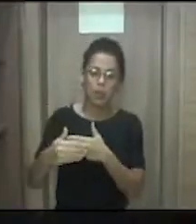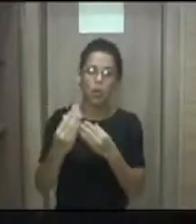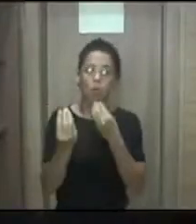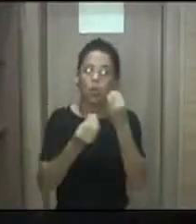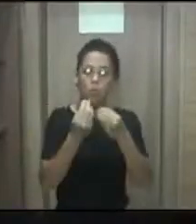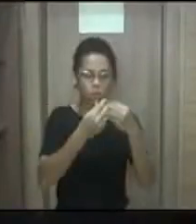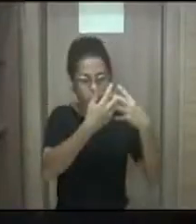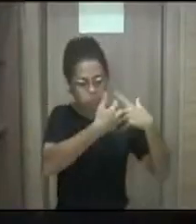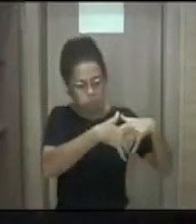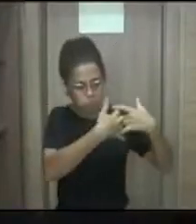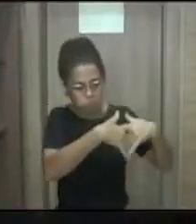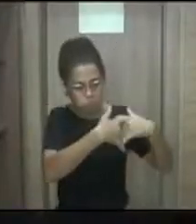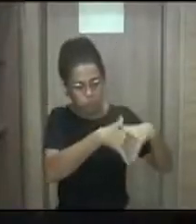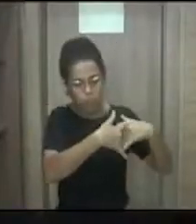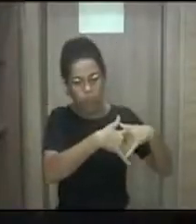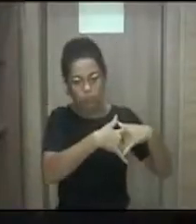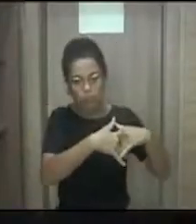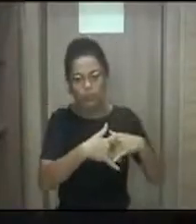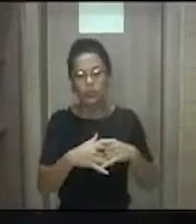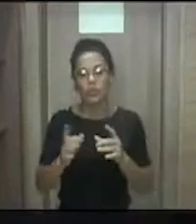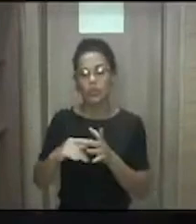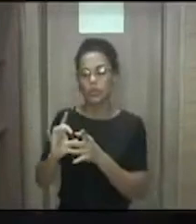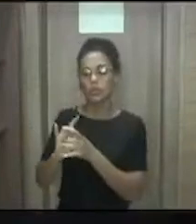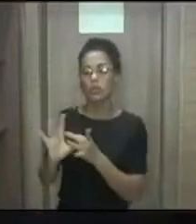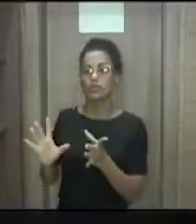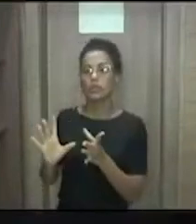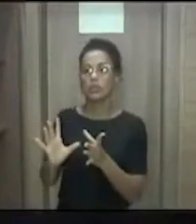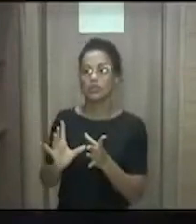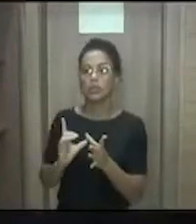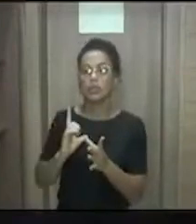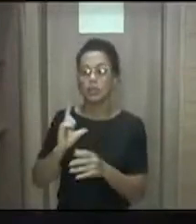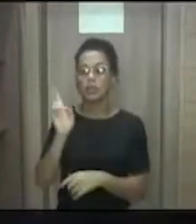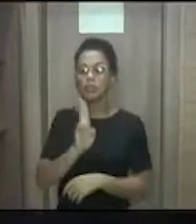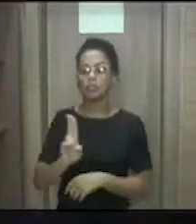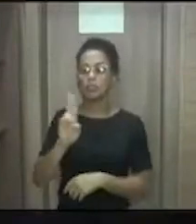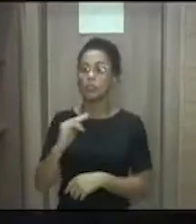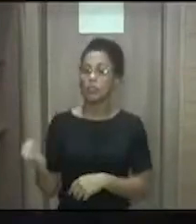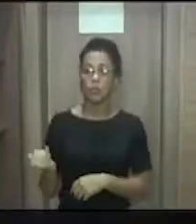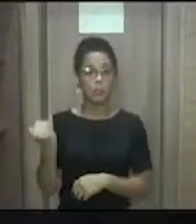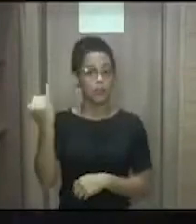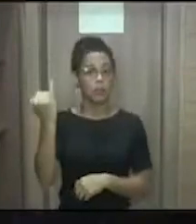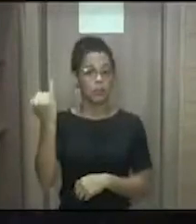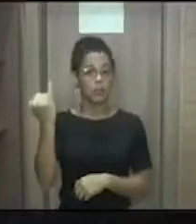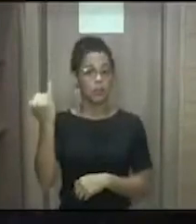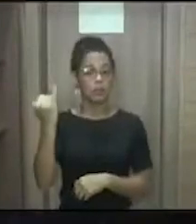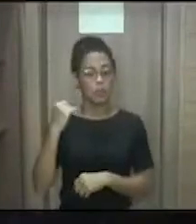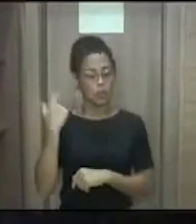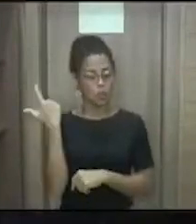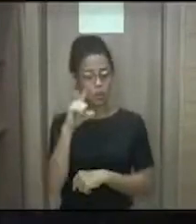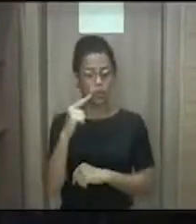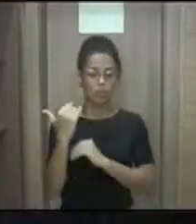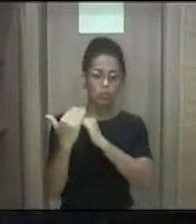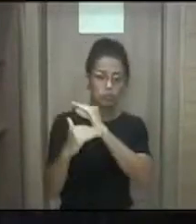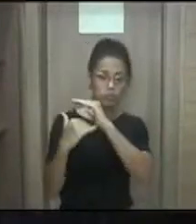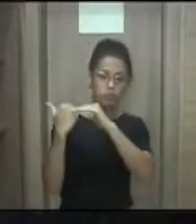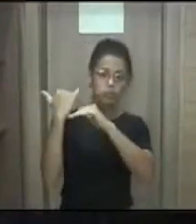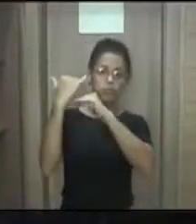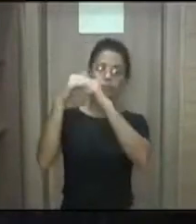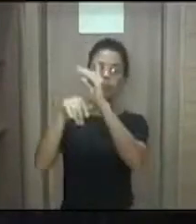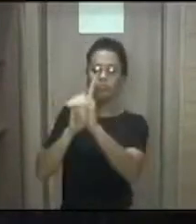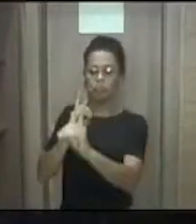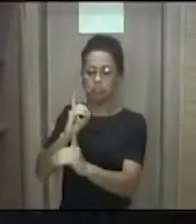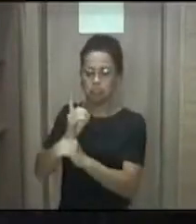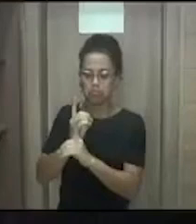mecanismos possíveis e que facilitam, que tem valor de uso para eles, né? Então, eu acho que um grande avanço que a gente encontrou são